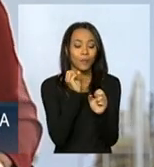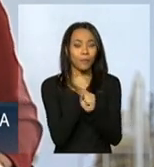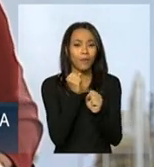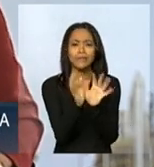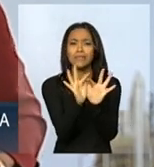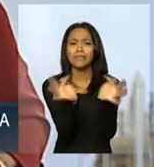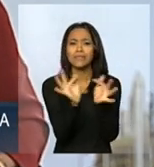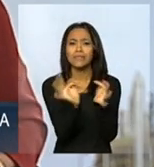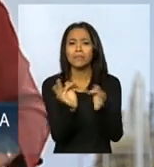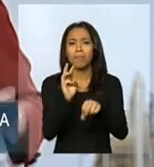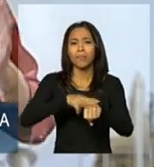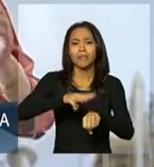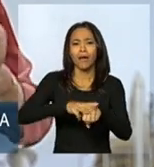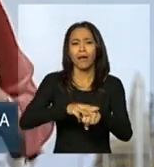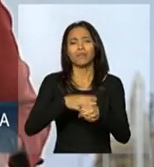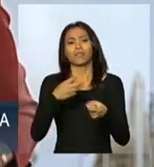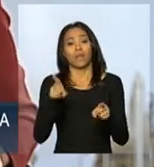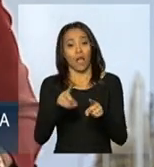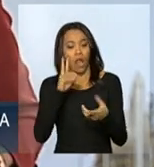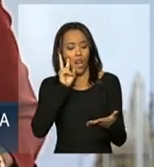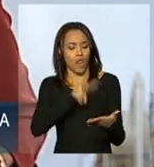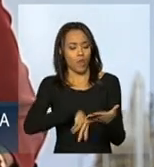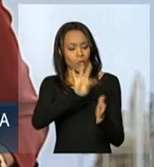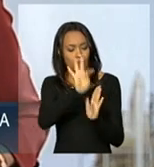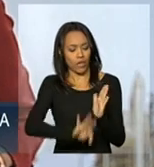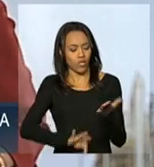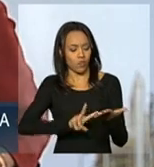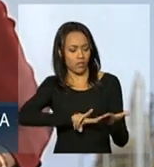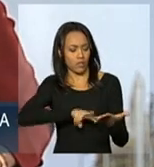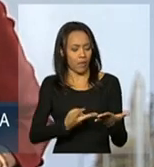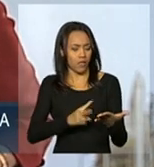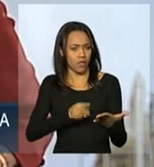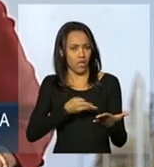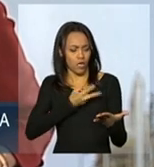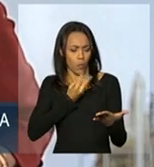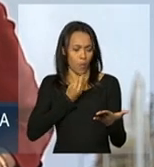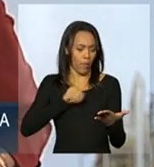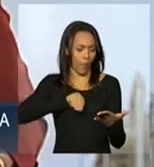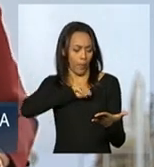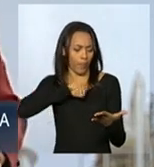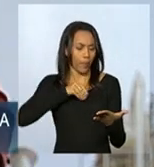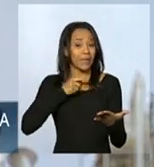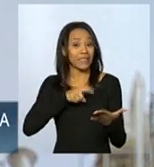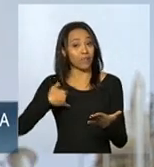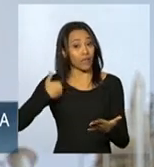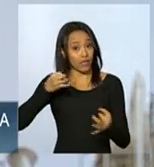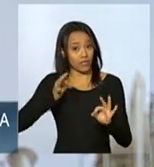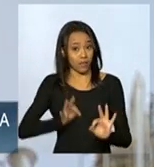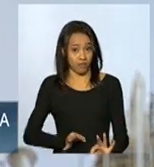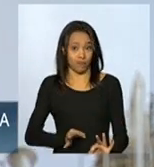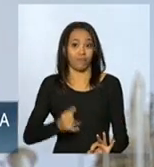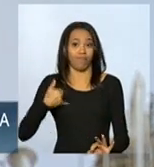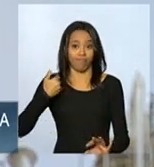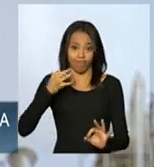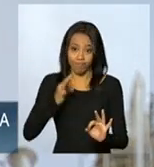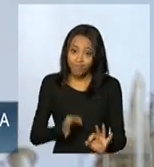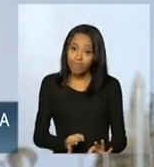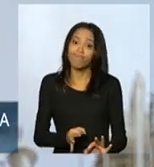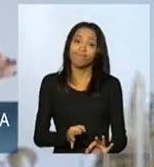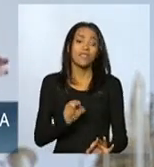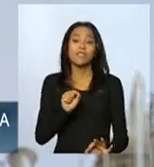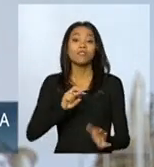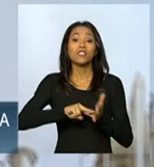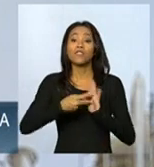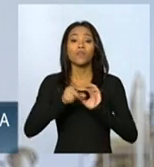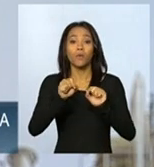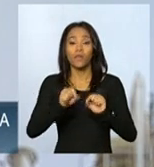simples de aritmética, a interpretar um texto, na idade certa. E isso significa